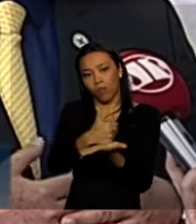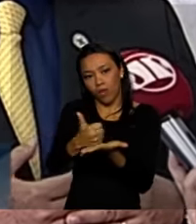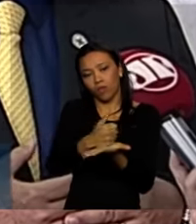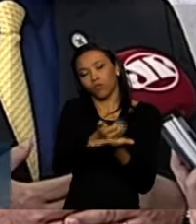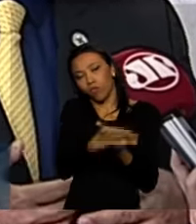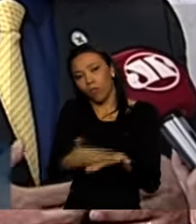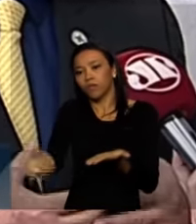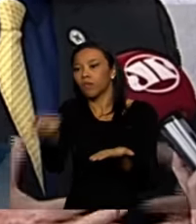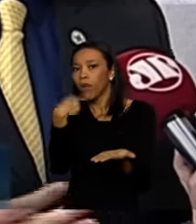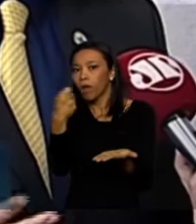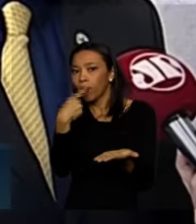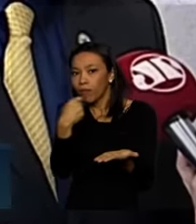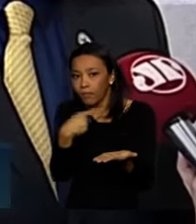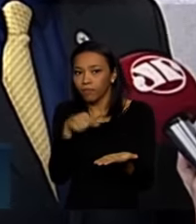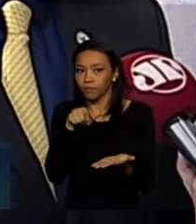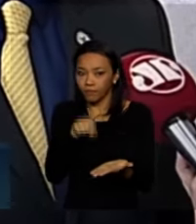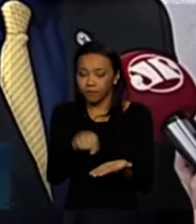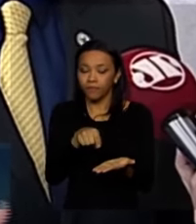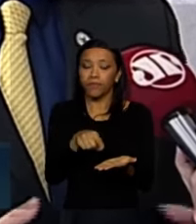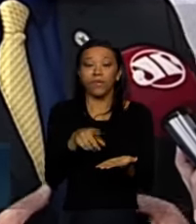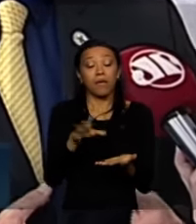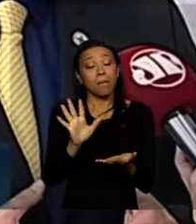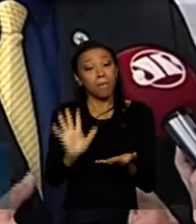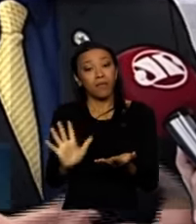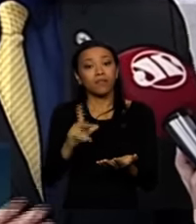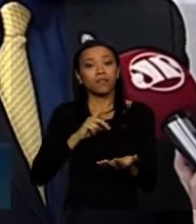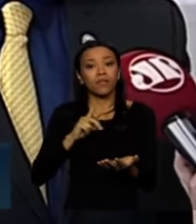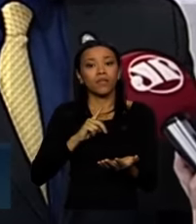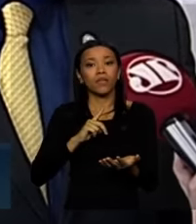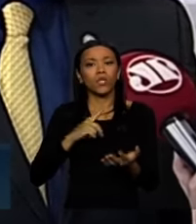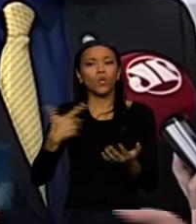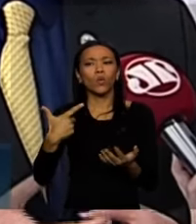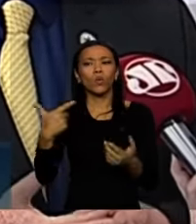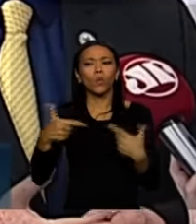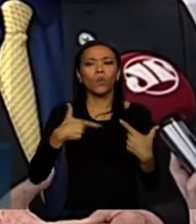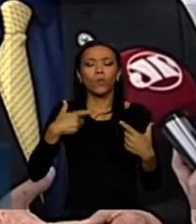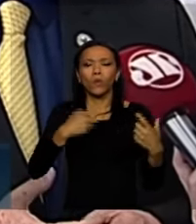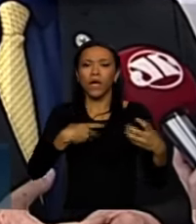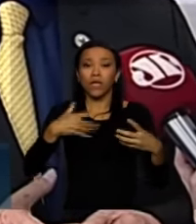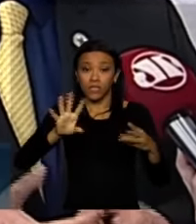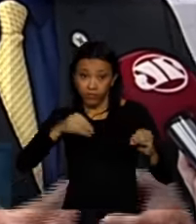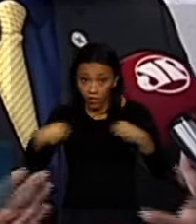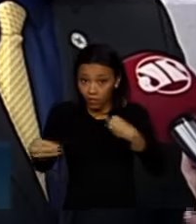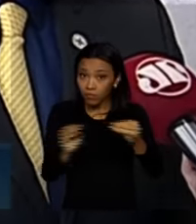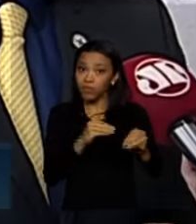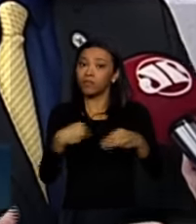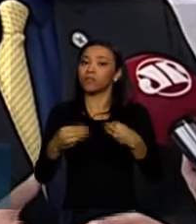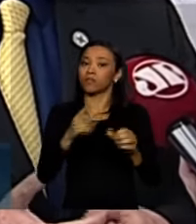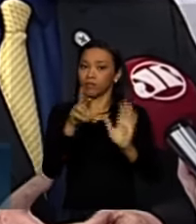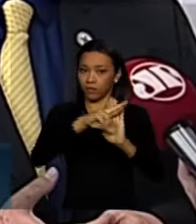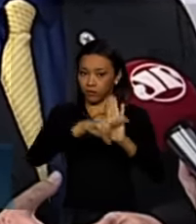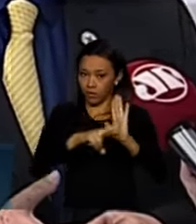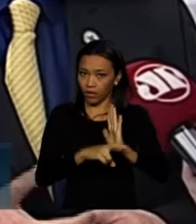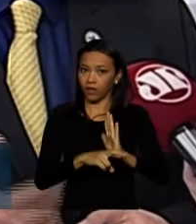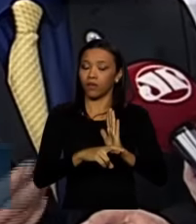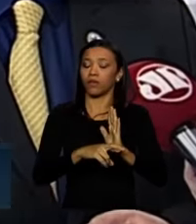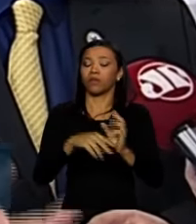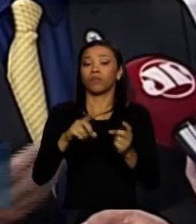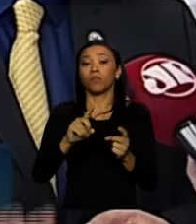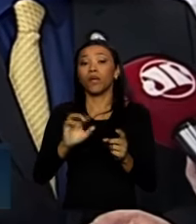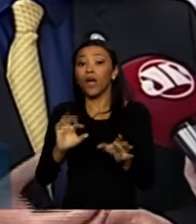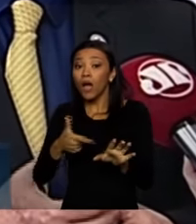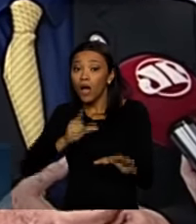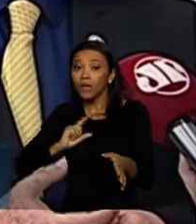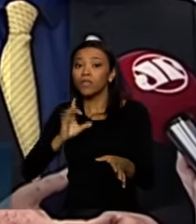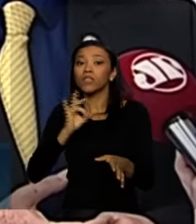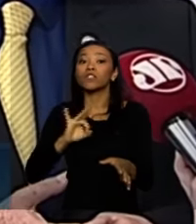a gente ainda flexibiliza o critério que antigamente era só biópsia e agora a gente tem também elastografia e